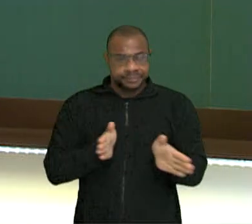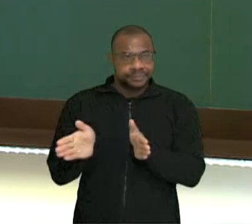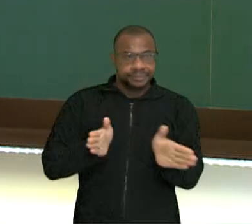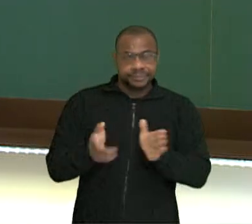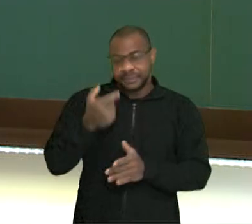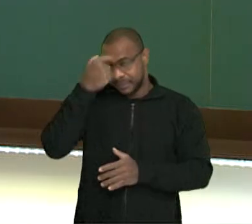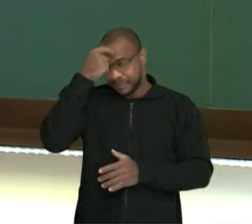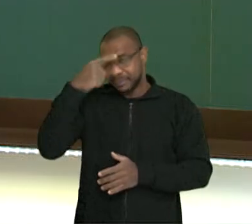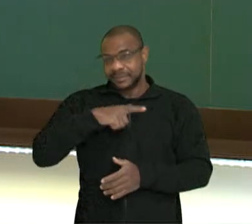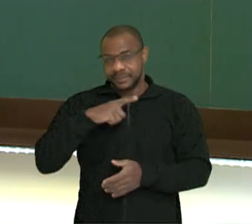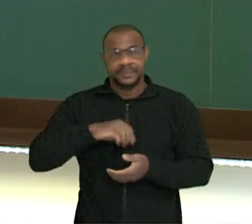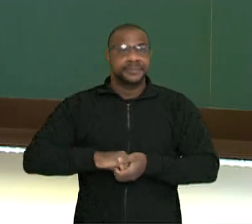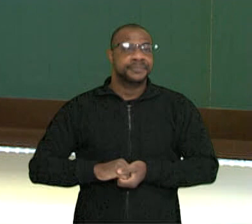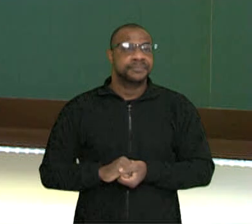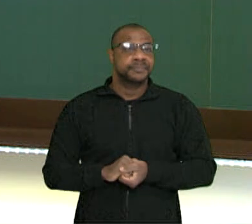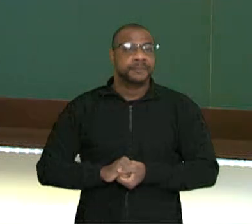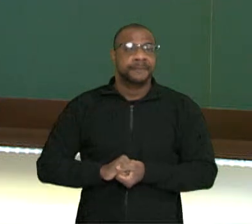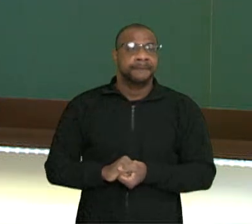aqui.